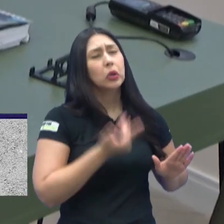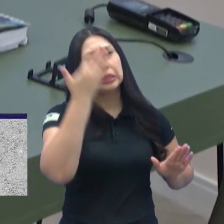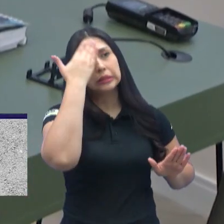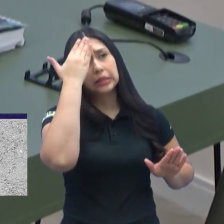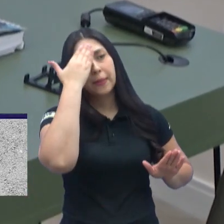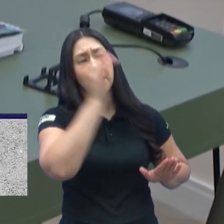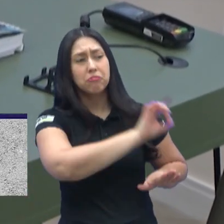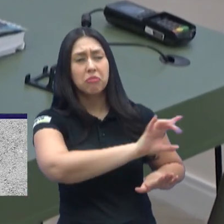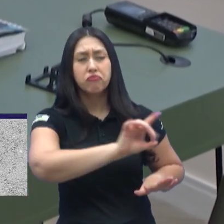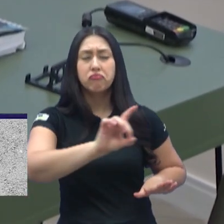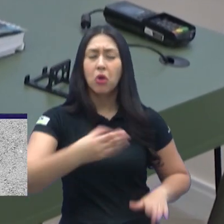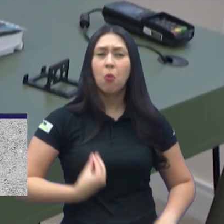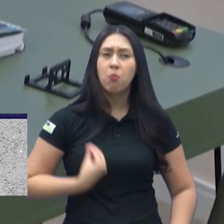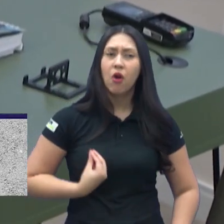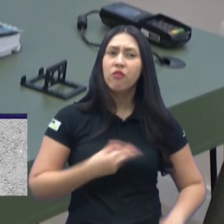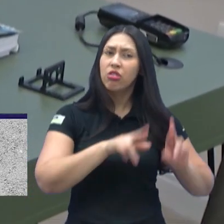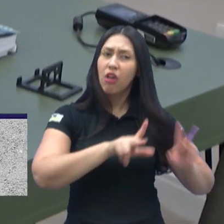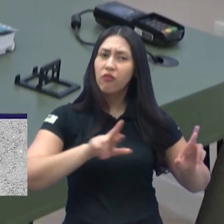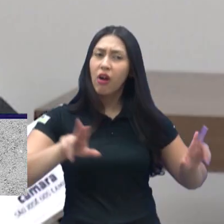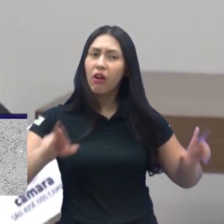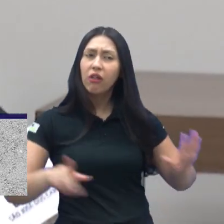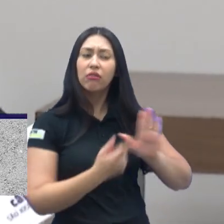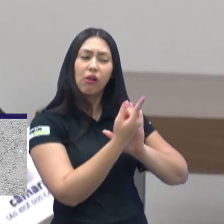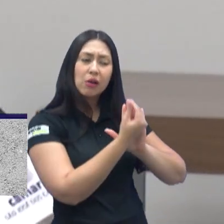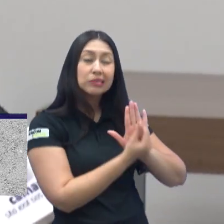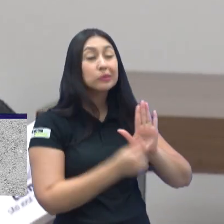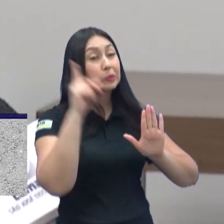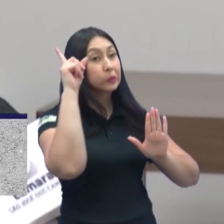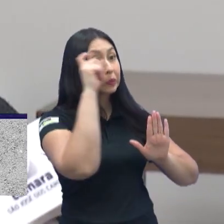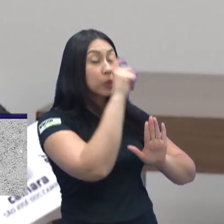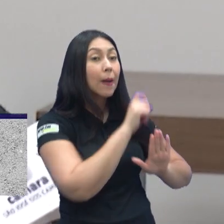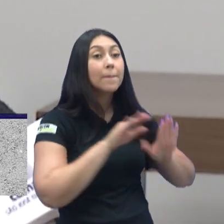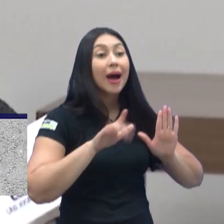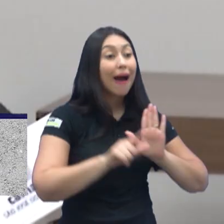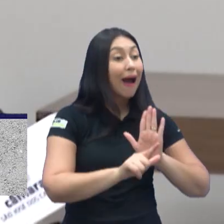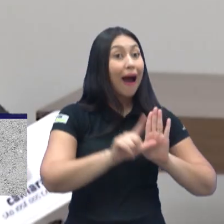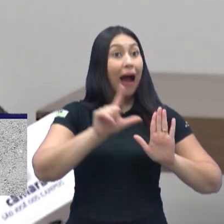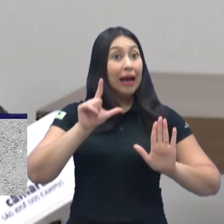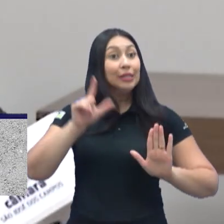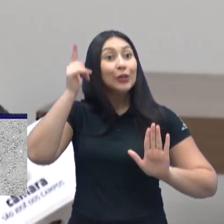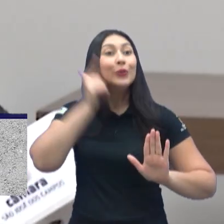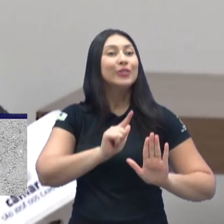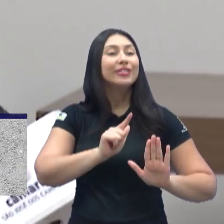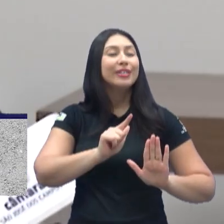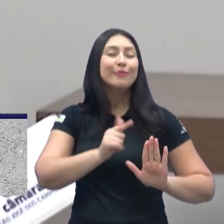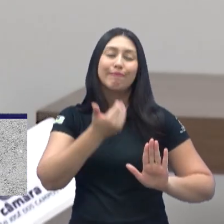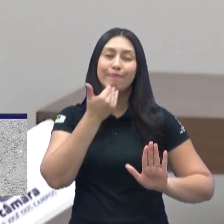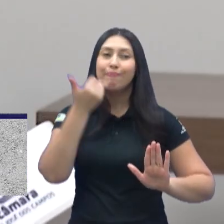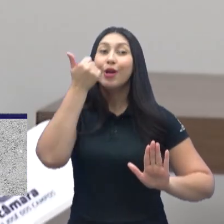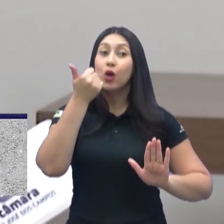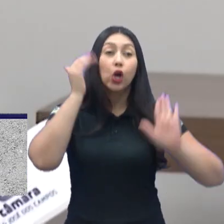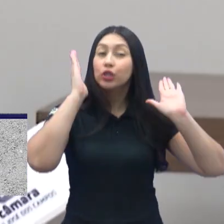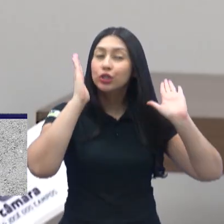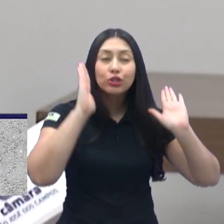das pessoas, o orçamento familiar muito comprometido. Então, quanto mais cedo a gente começar a contribuir para uma previdência,